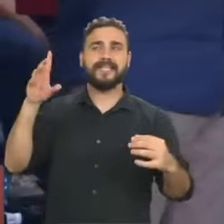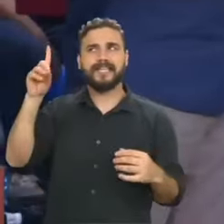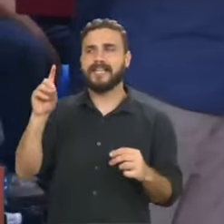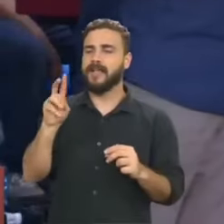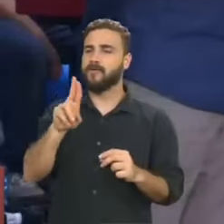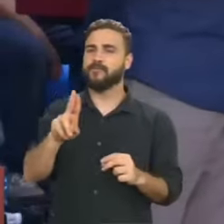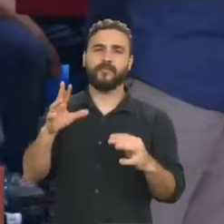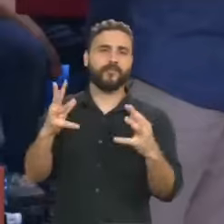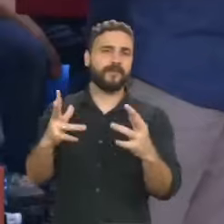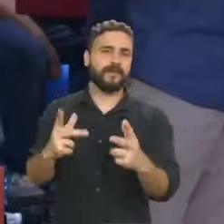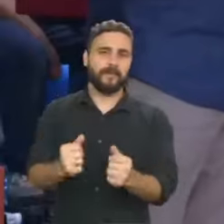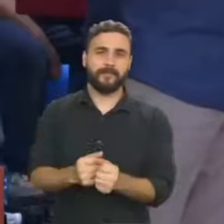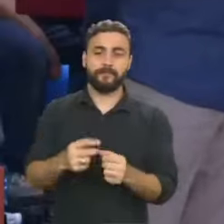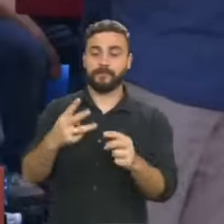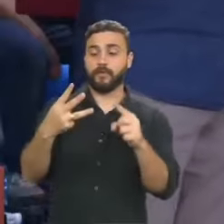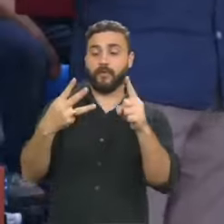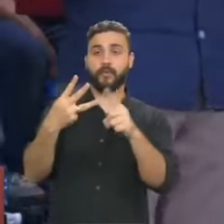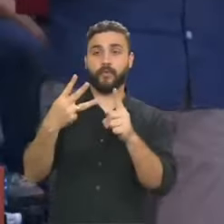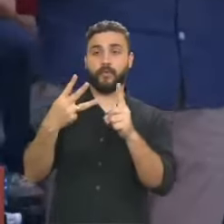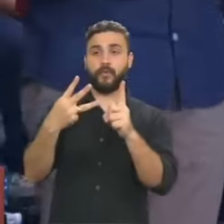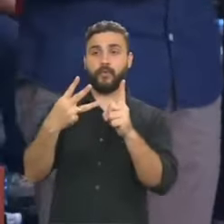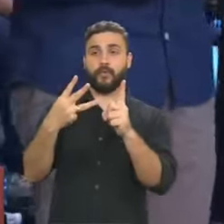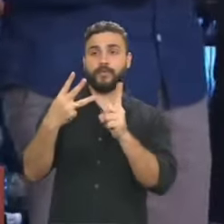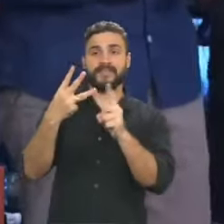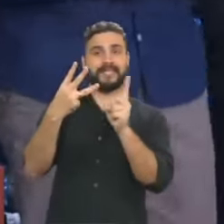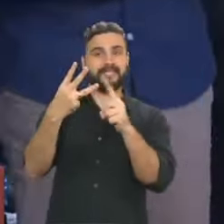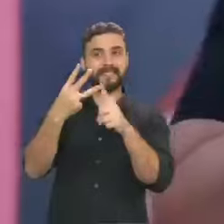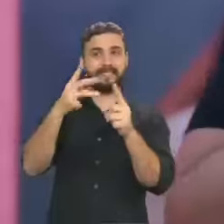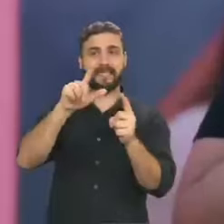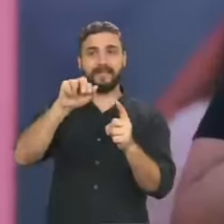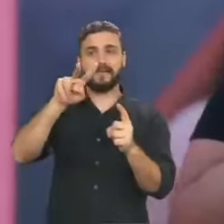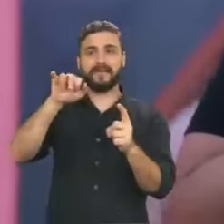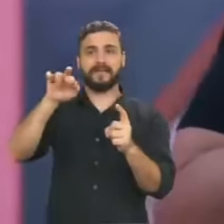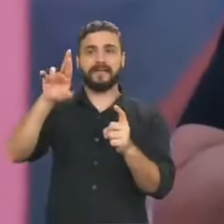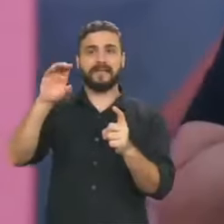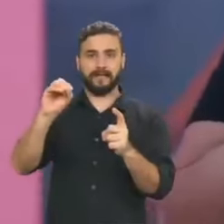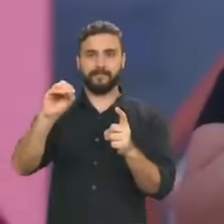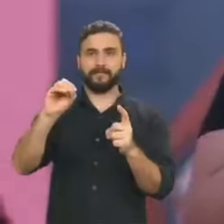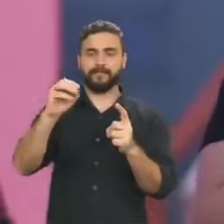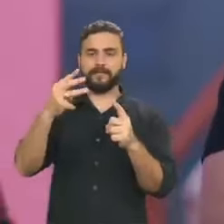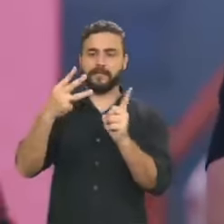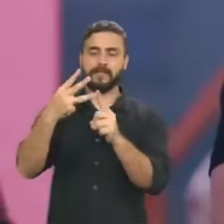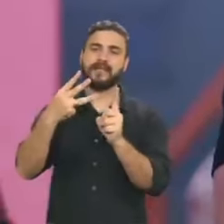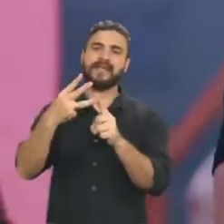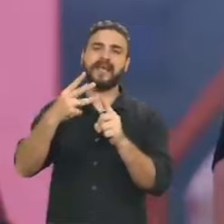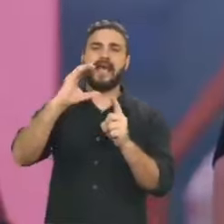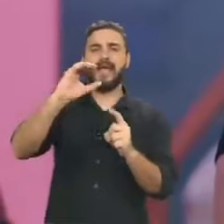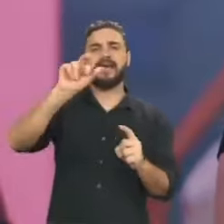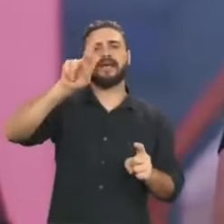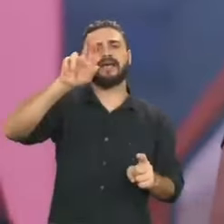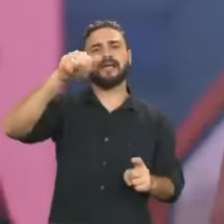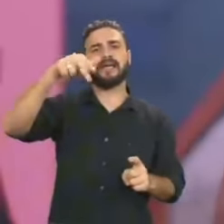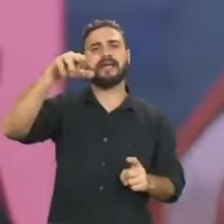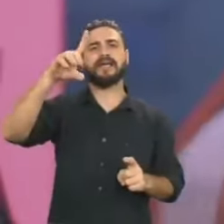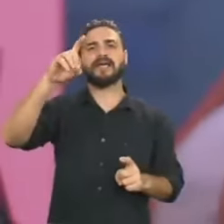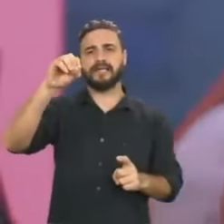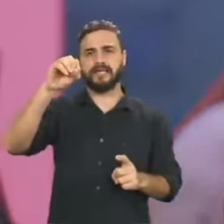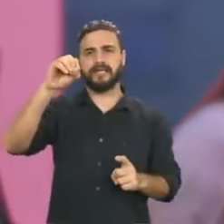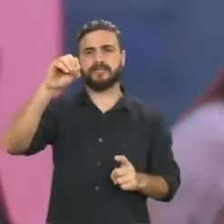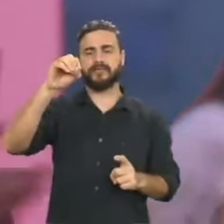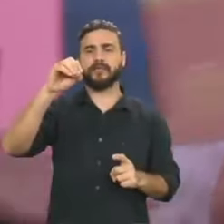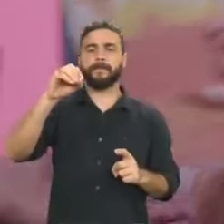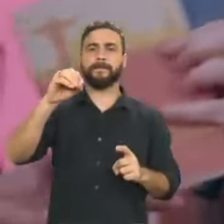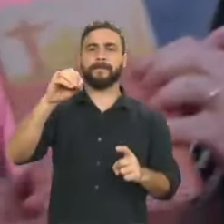segundo livro é esse, Criando Filhos Entre Culturas. Esse livro é o livro da Alicia